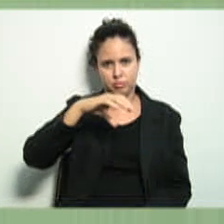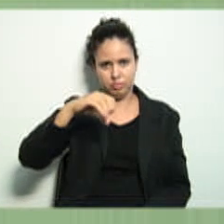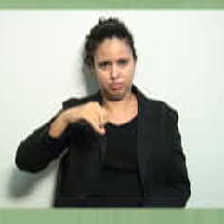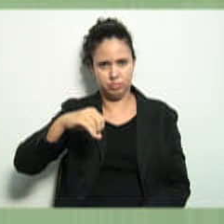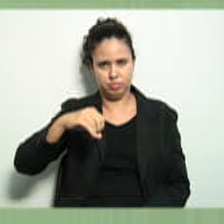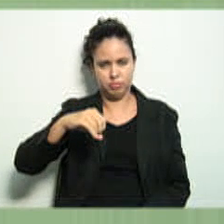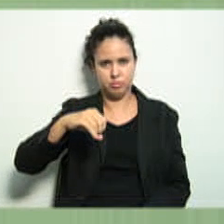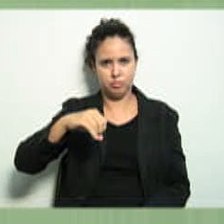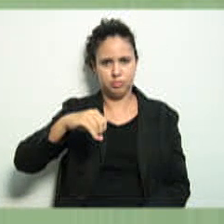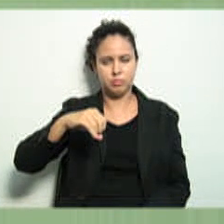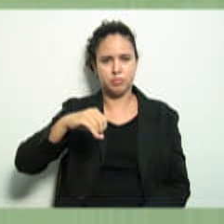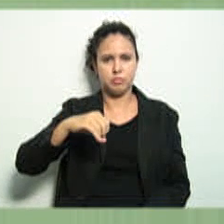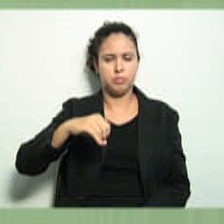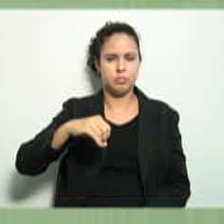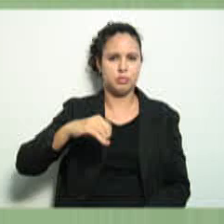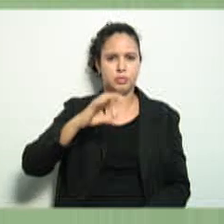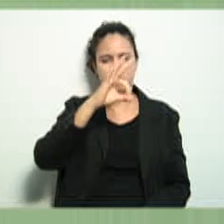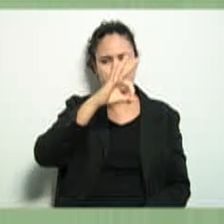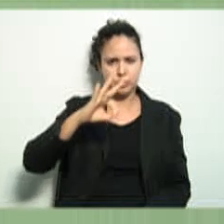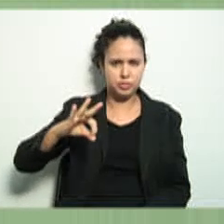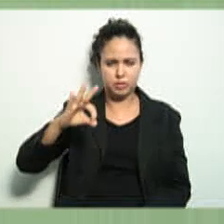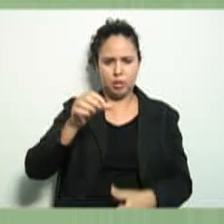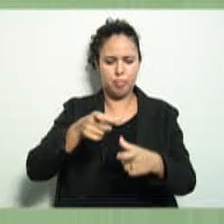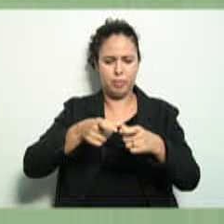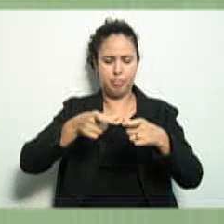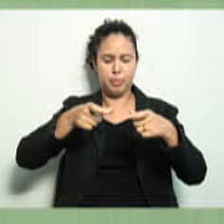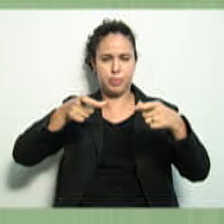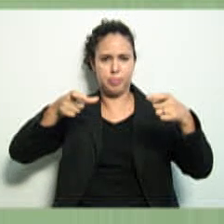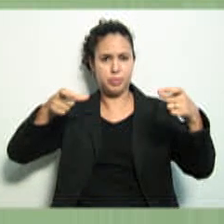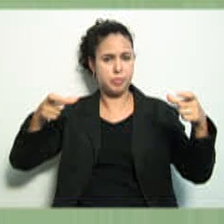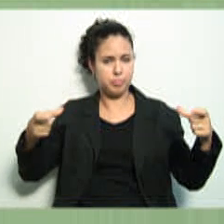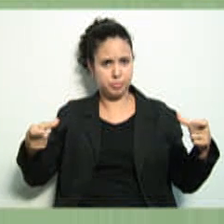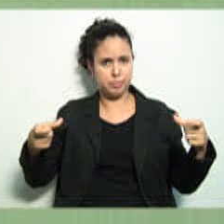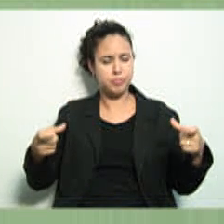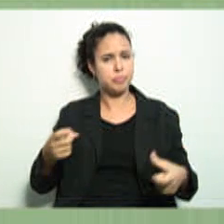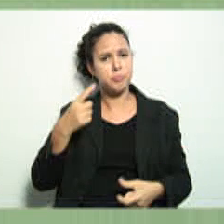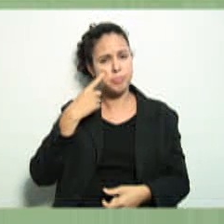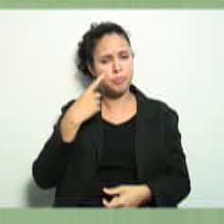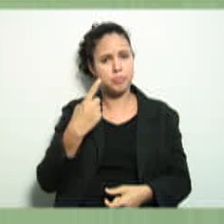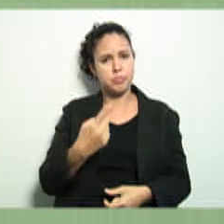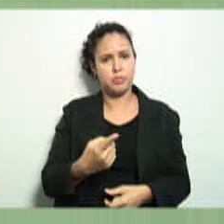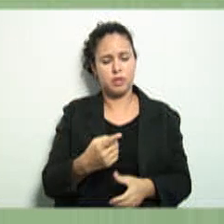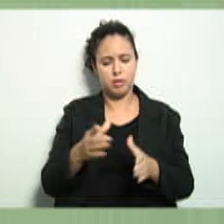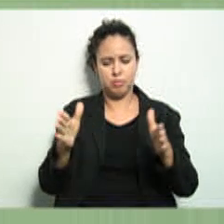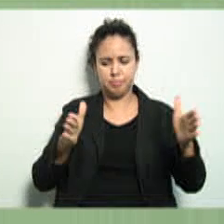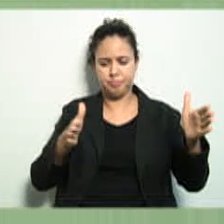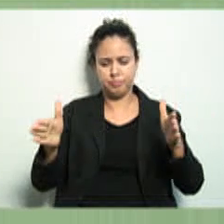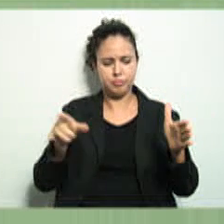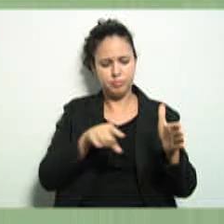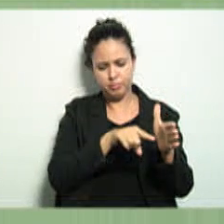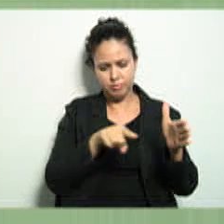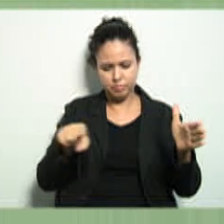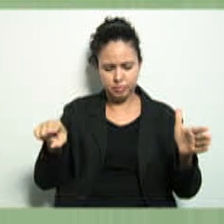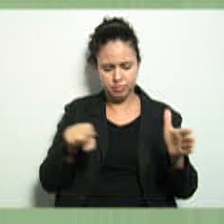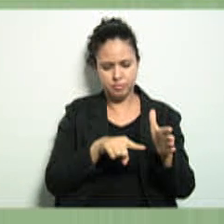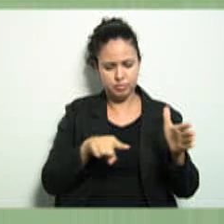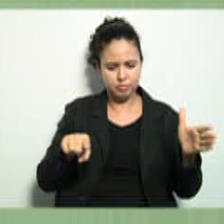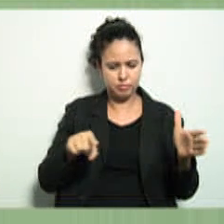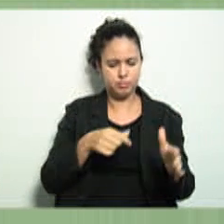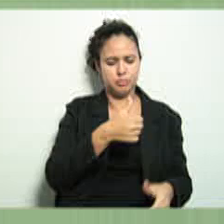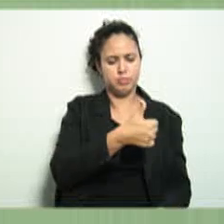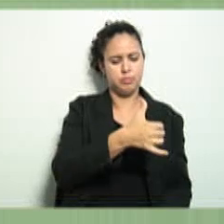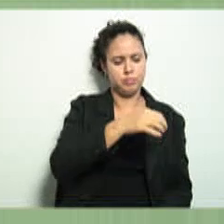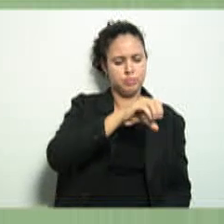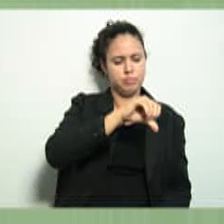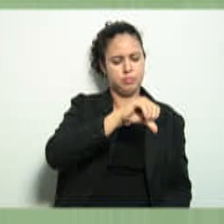642% eu imagino aí de crescimento. Quando a gente vê aquele intervalo de 1990 a